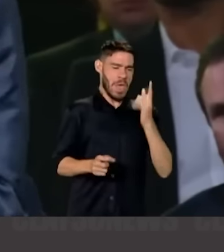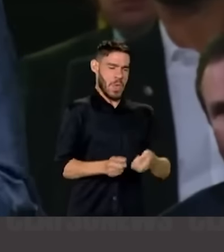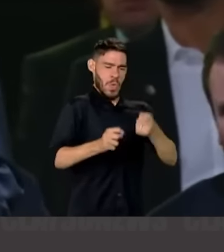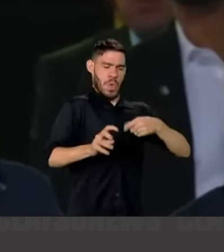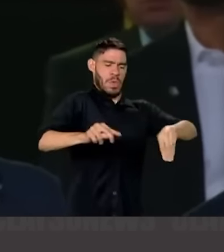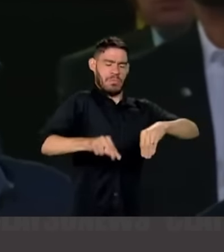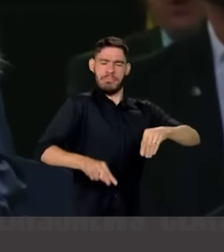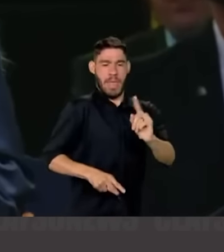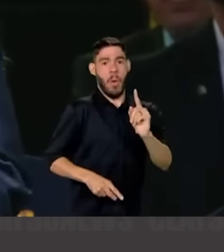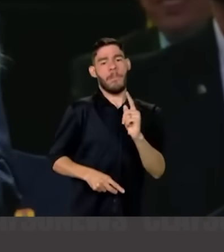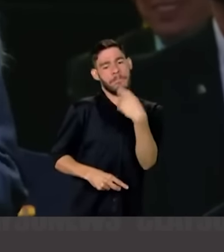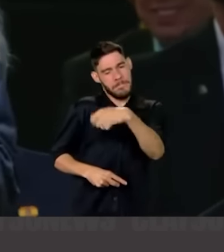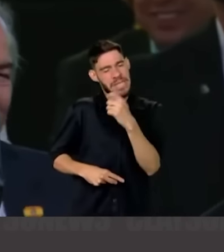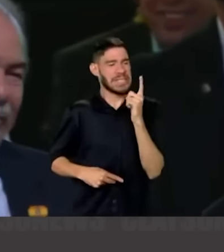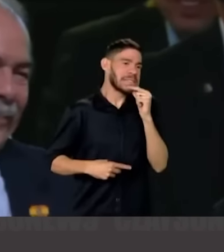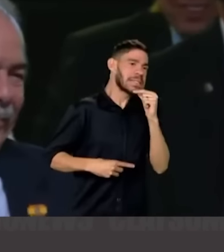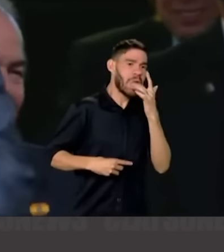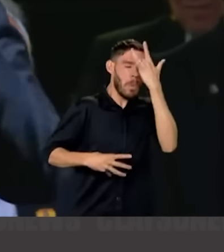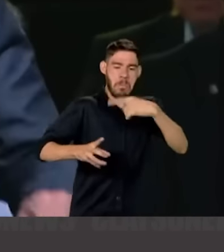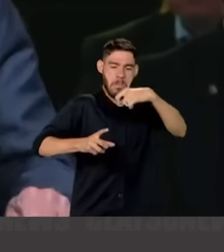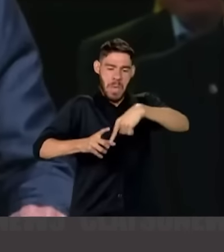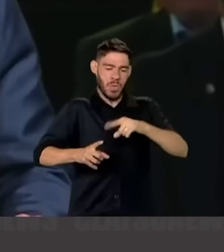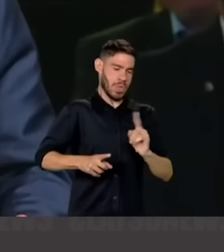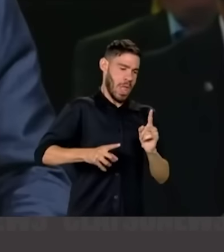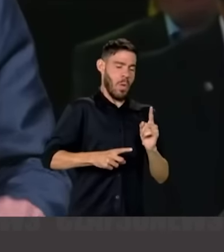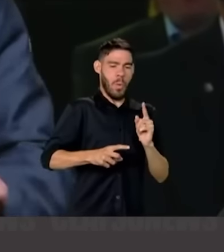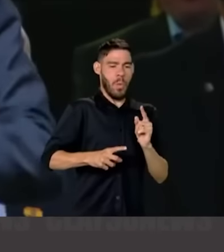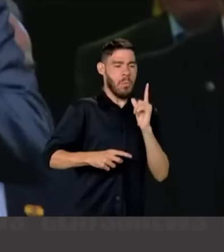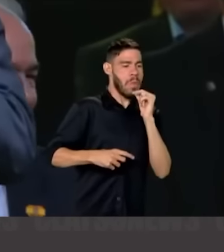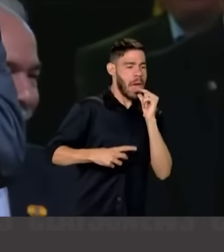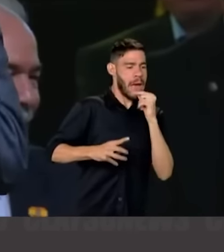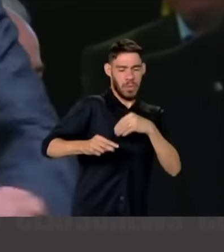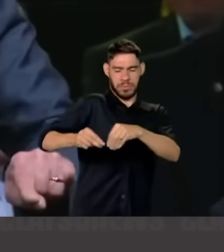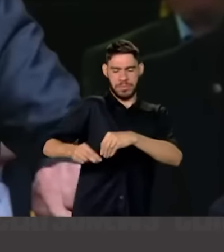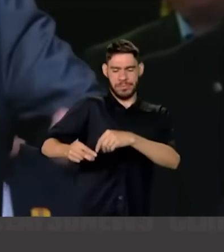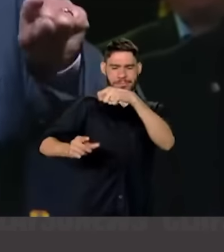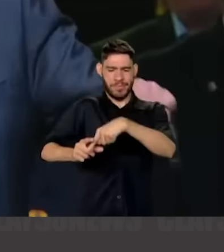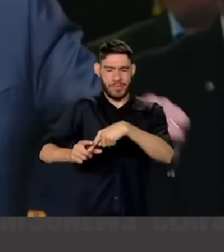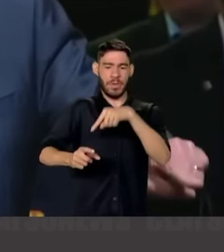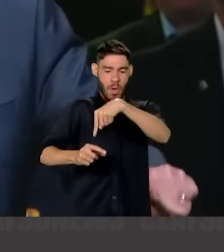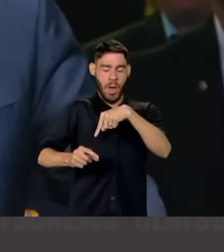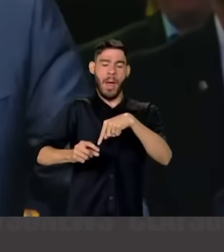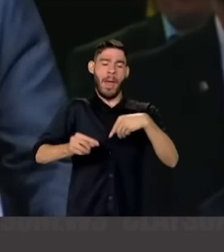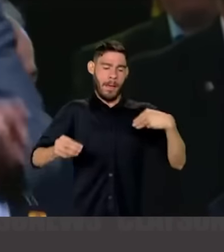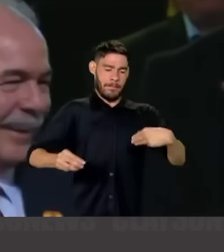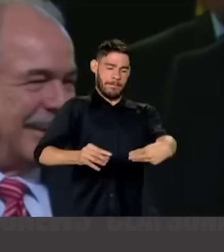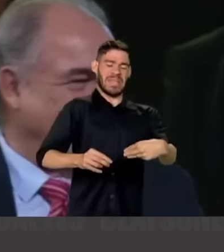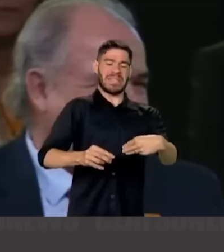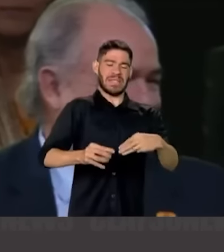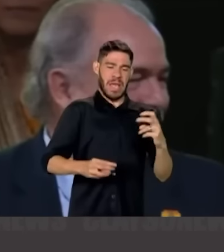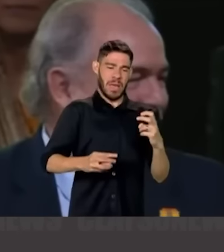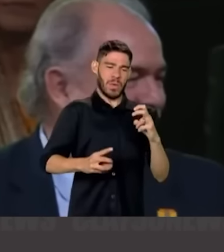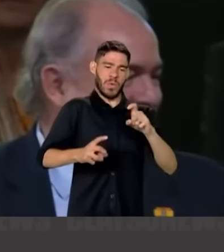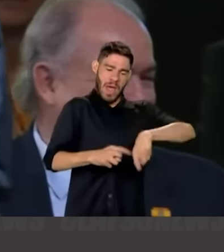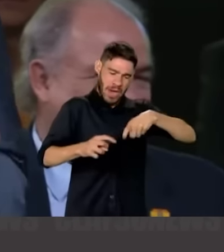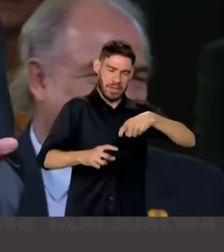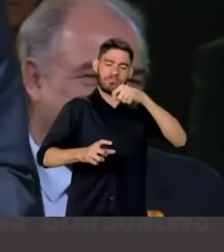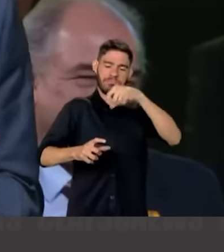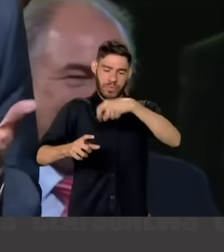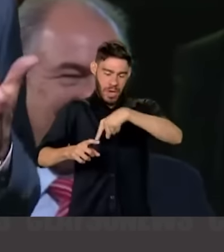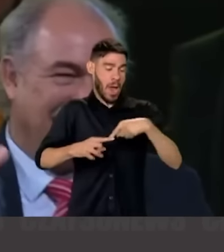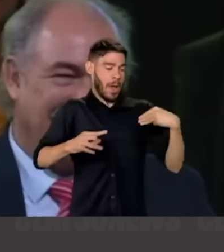terra, pesca-se na água. Então, se o cara não planta na água, planta na terra, então, que se plante o Ministério da Agricultura, mas que se crie o Ministério da Pesca.